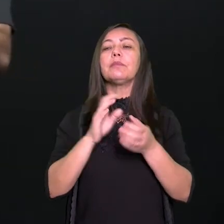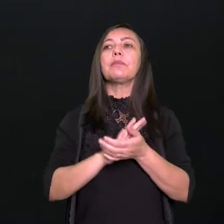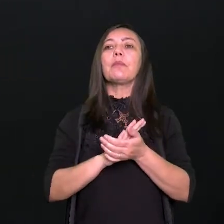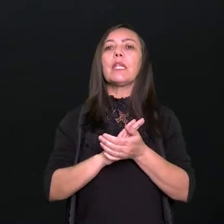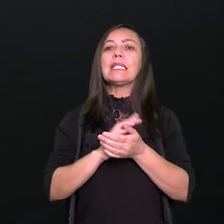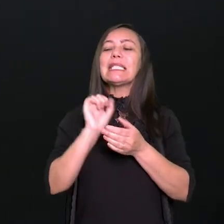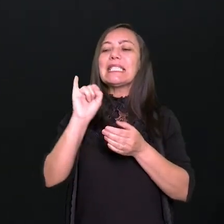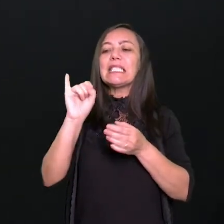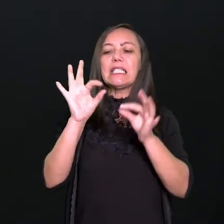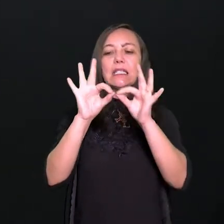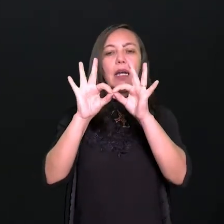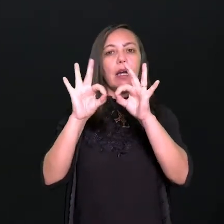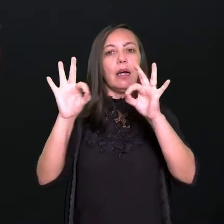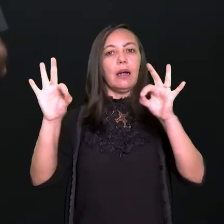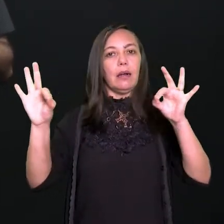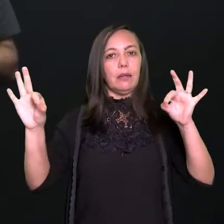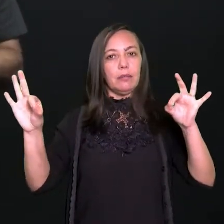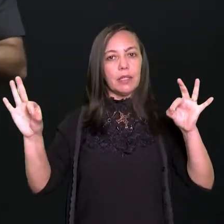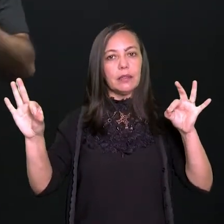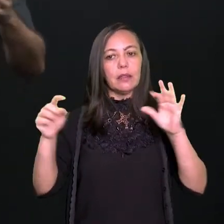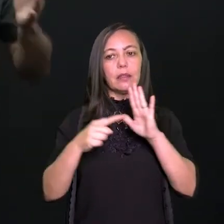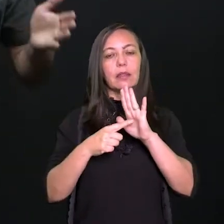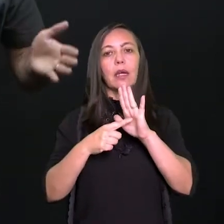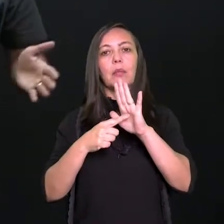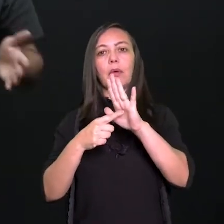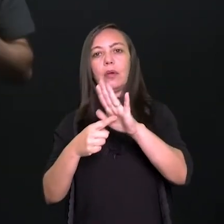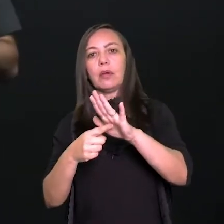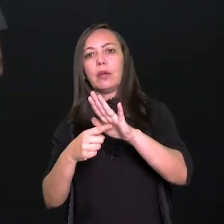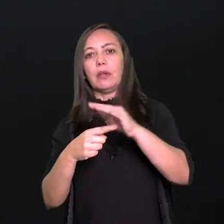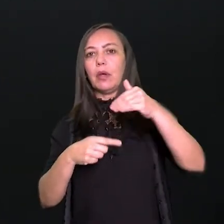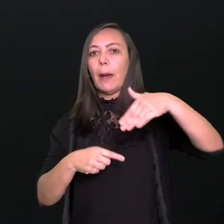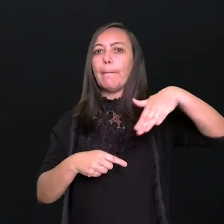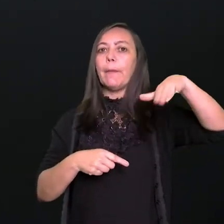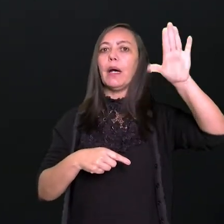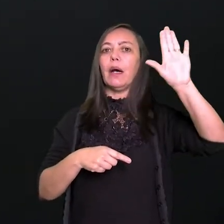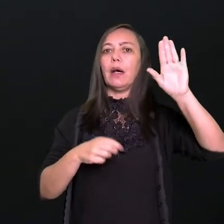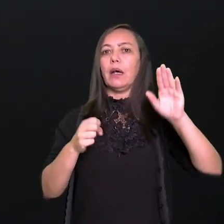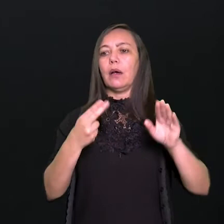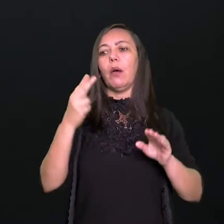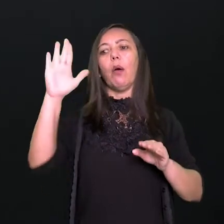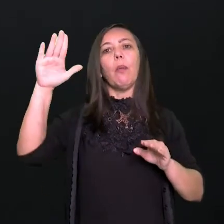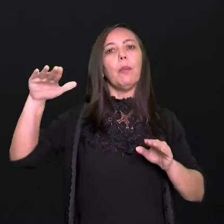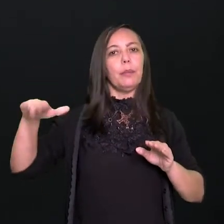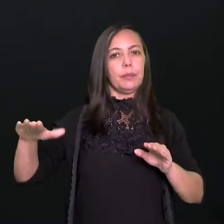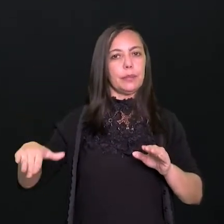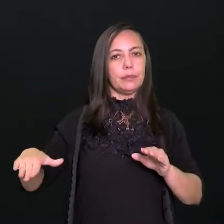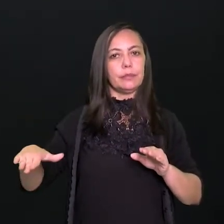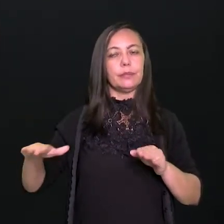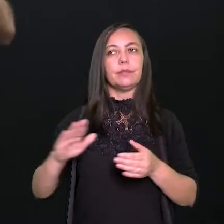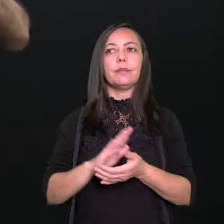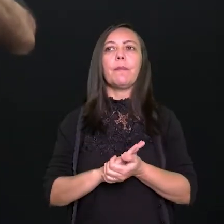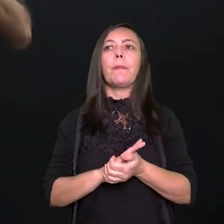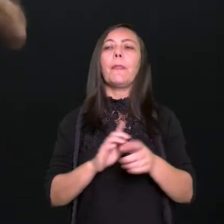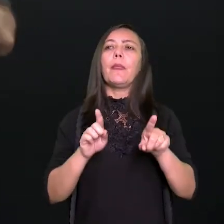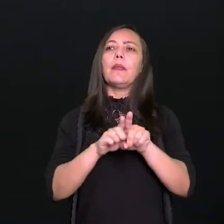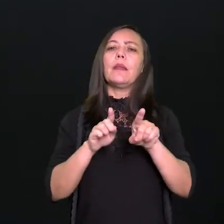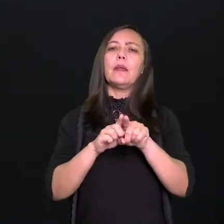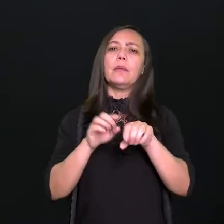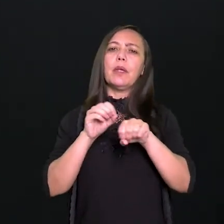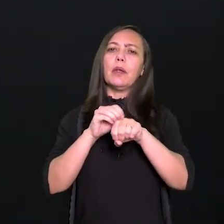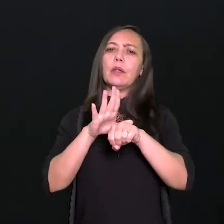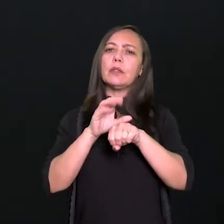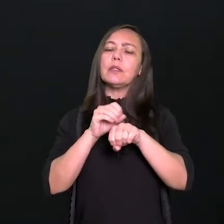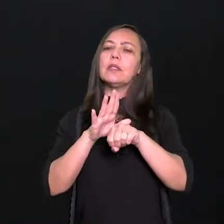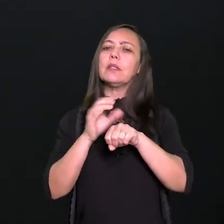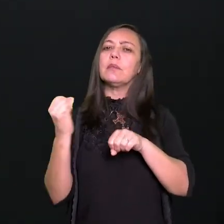se aquela medida está tratando de múltiplo ou do submúltiplo do metro. Agora, outra coisa bem